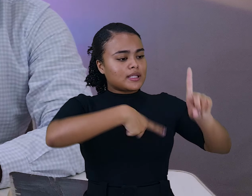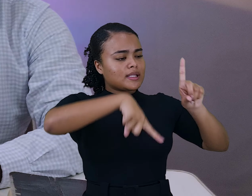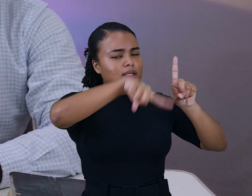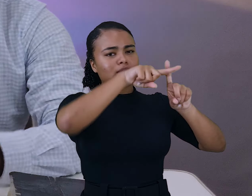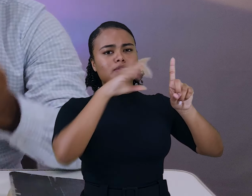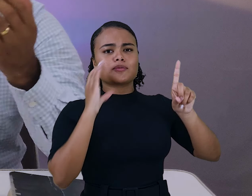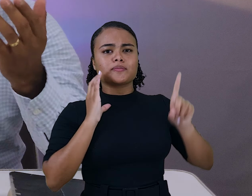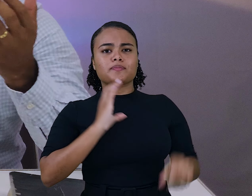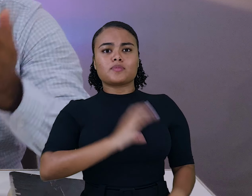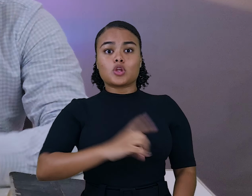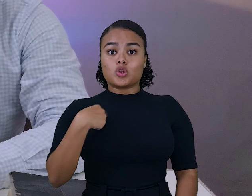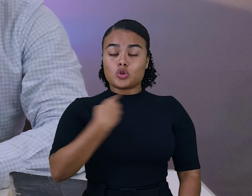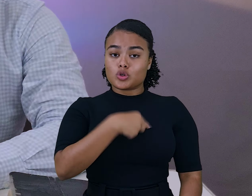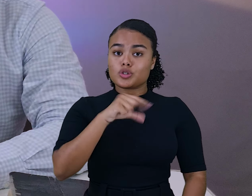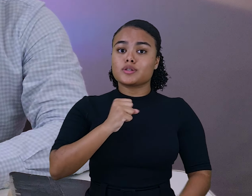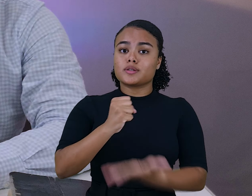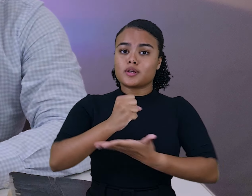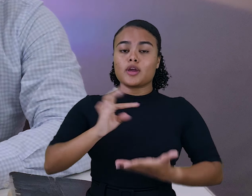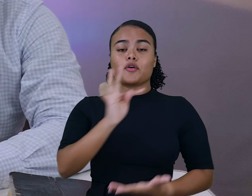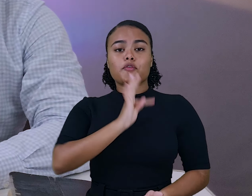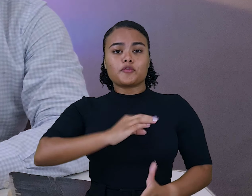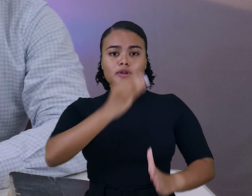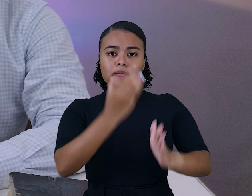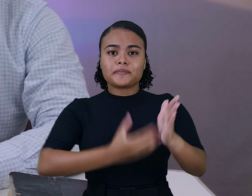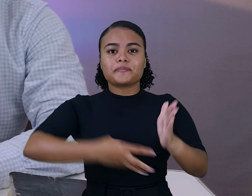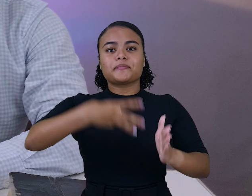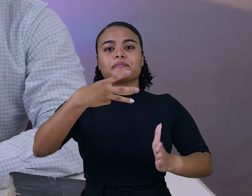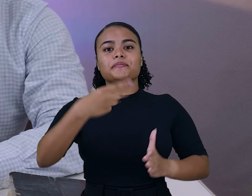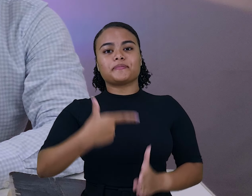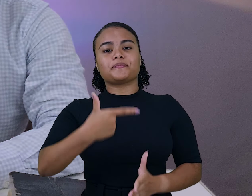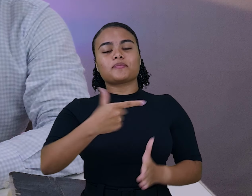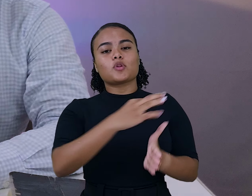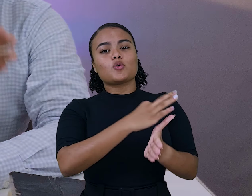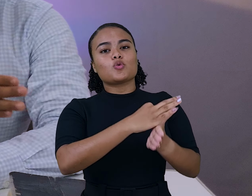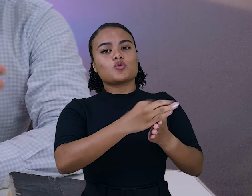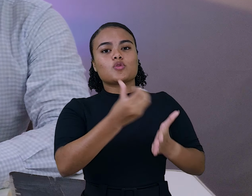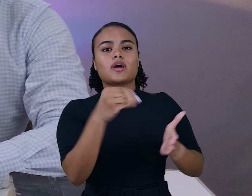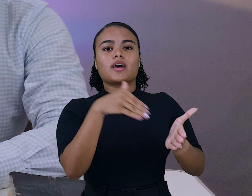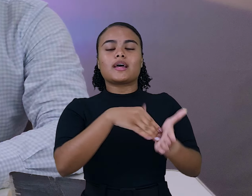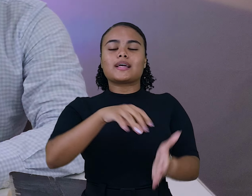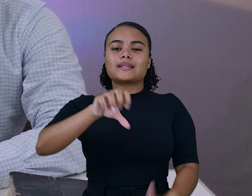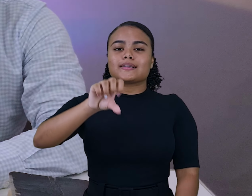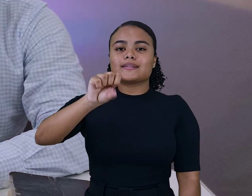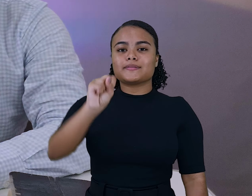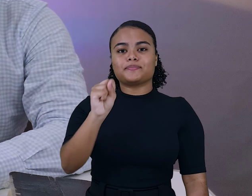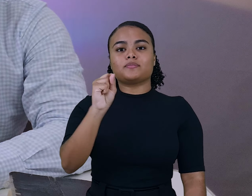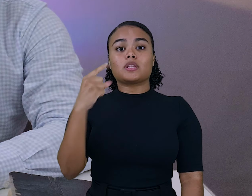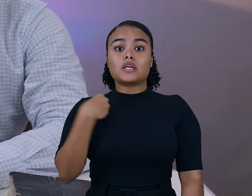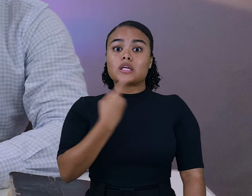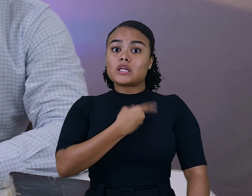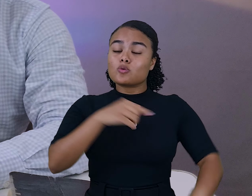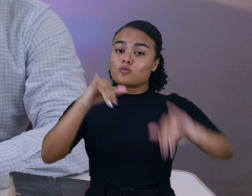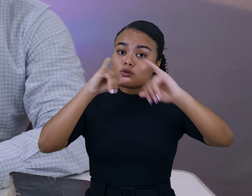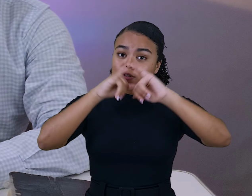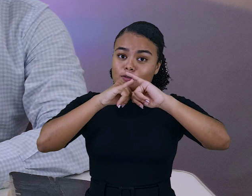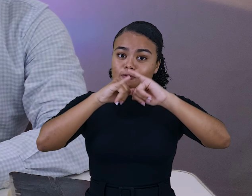de Cristo. Tomaremos como base Filipenses capítulo 2, os versos de 6 a 8, que